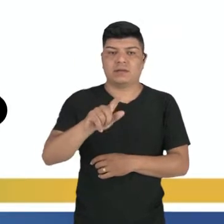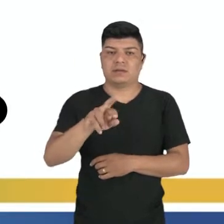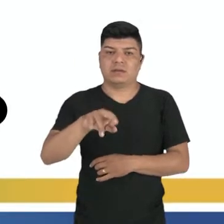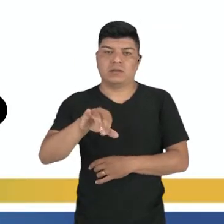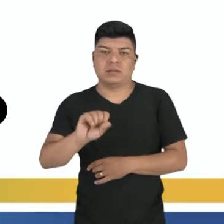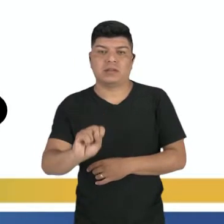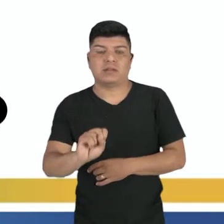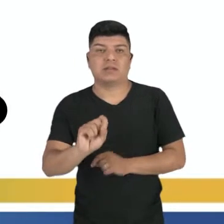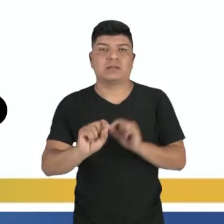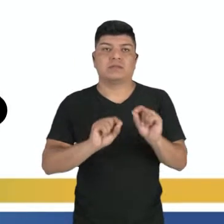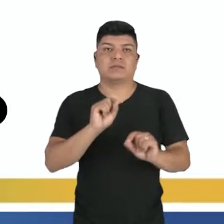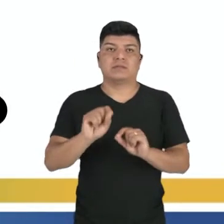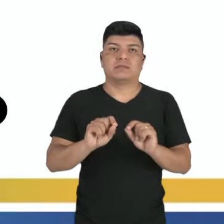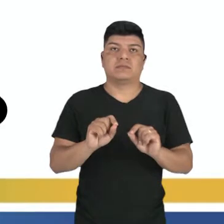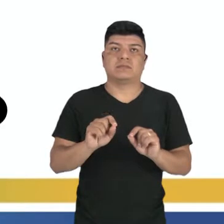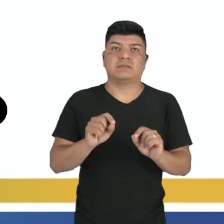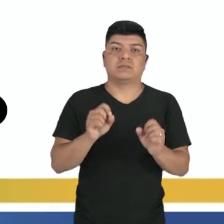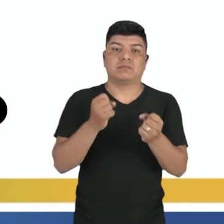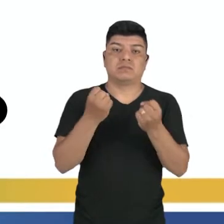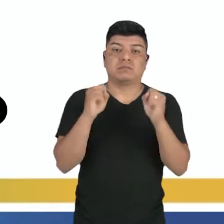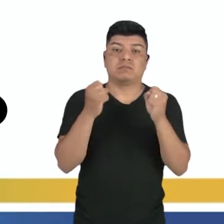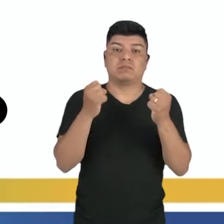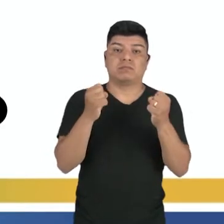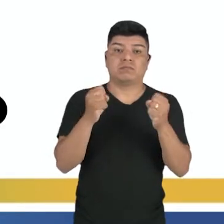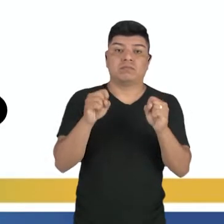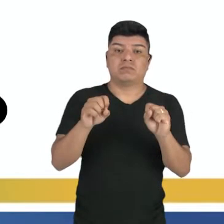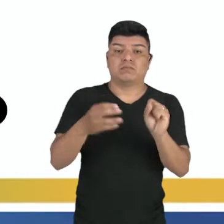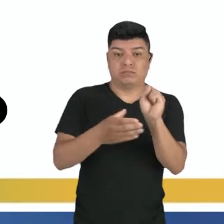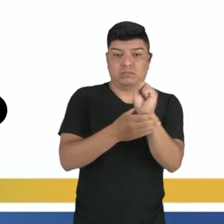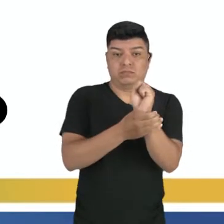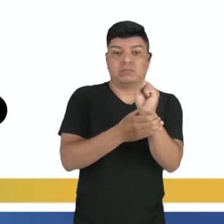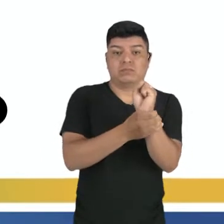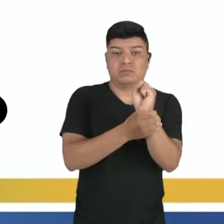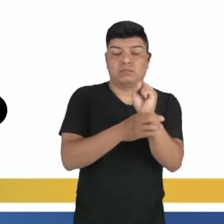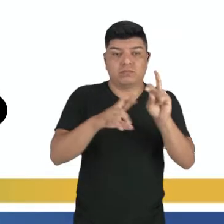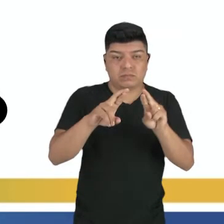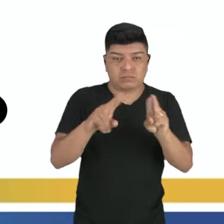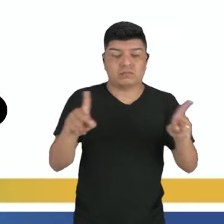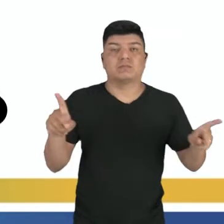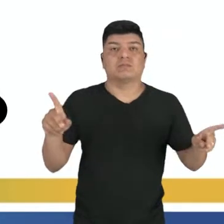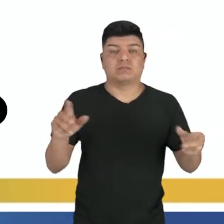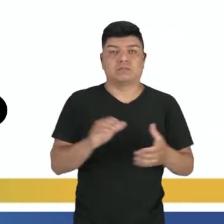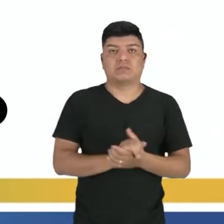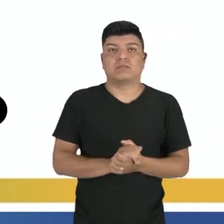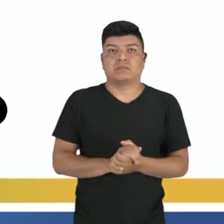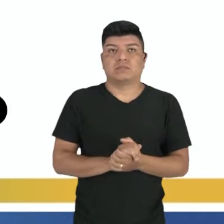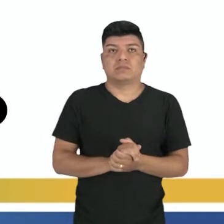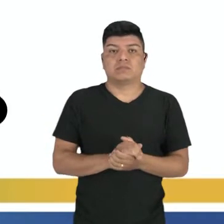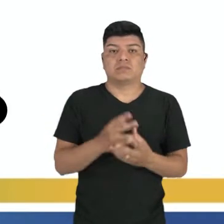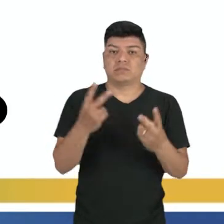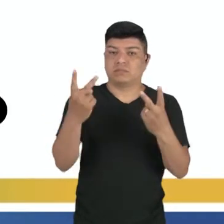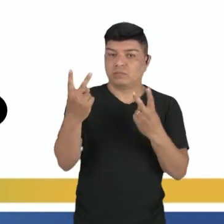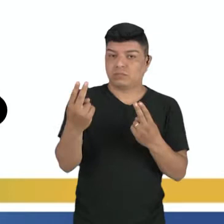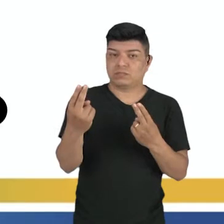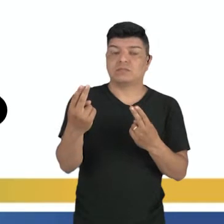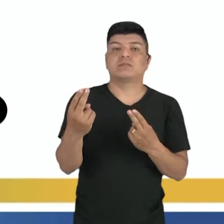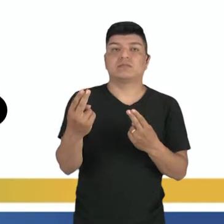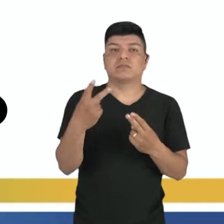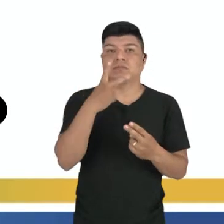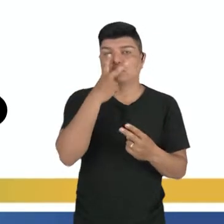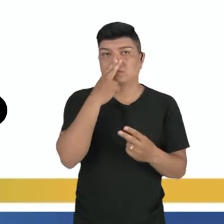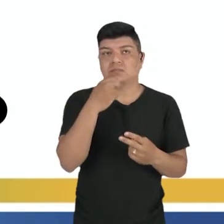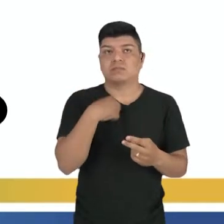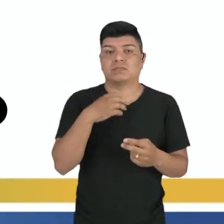poríferos, eles vão ter mecanismos de defesa que são diferentes. E ambos apresentam